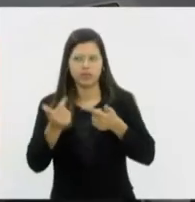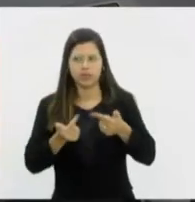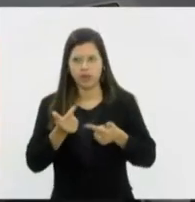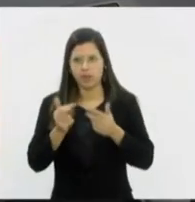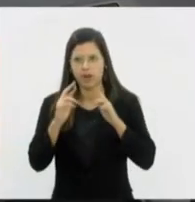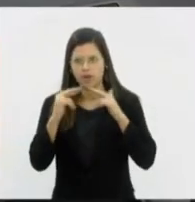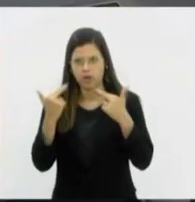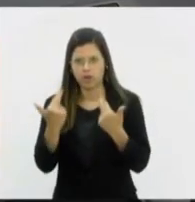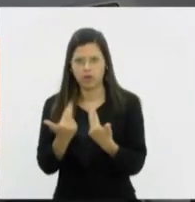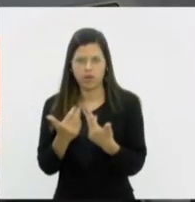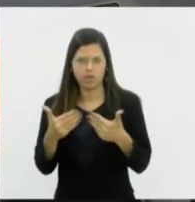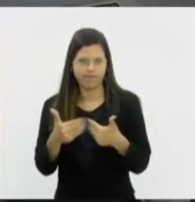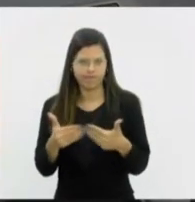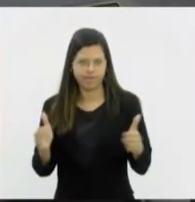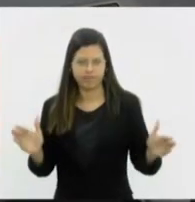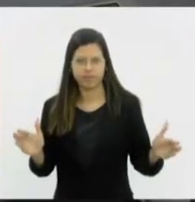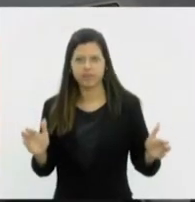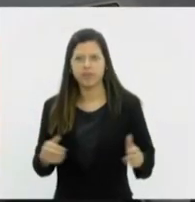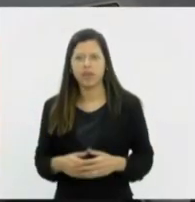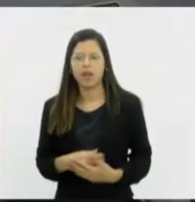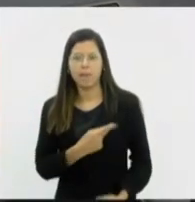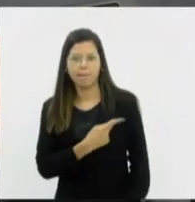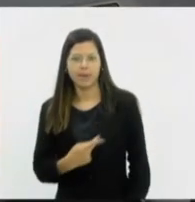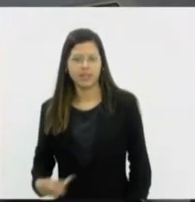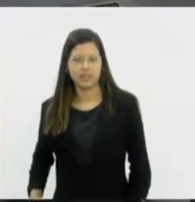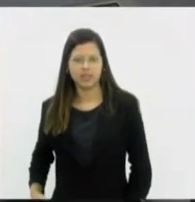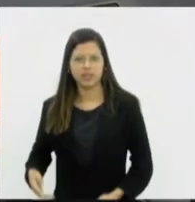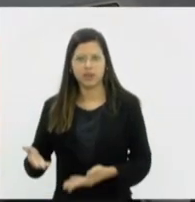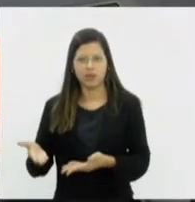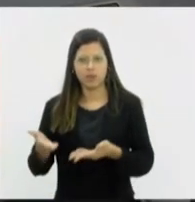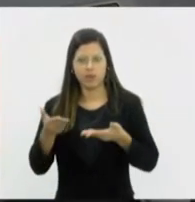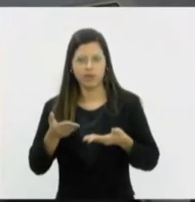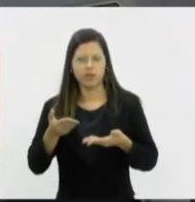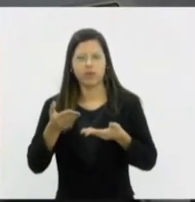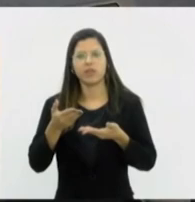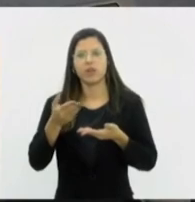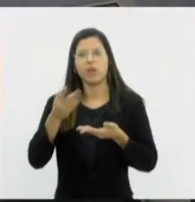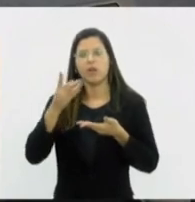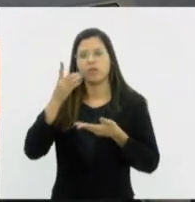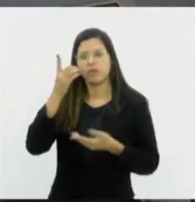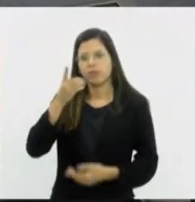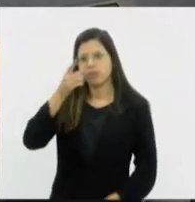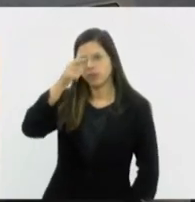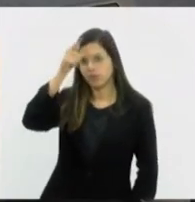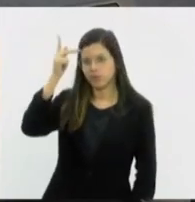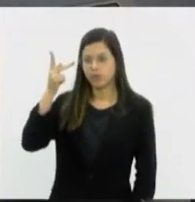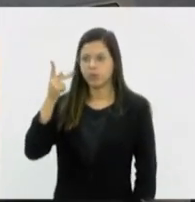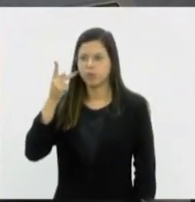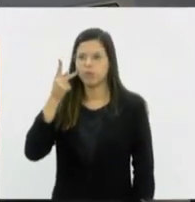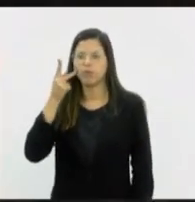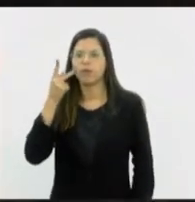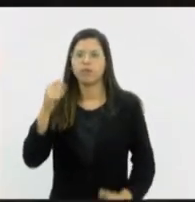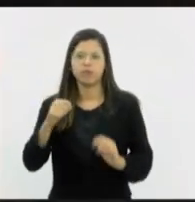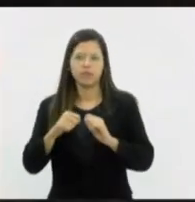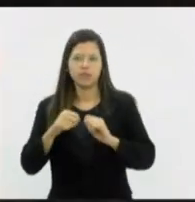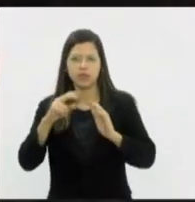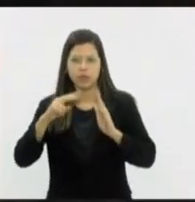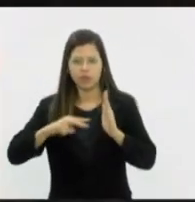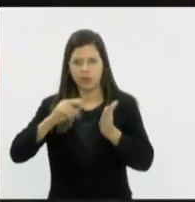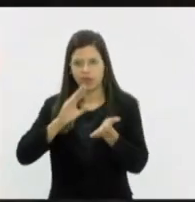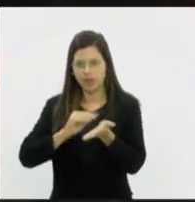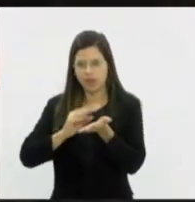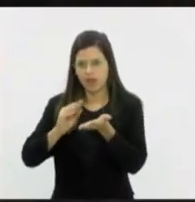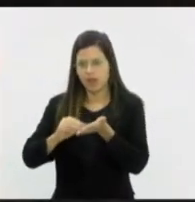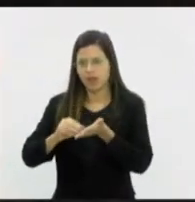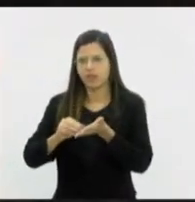Está aberta a sessão. A presidência convida o senhor deputado Luiz Paulo para fazer a leitura da ata da